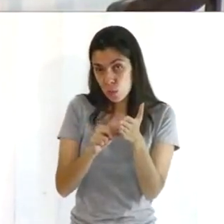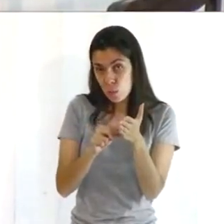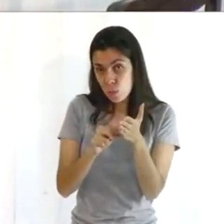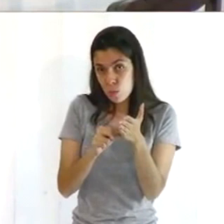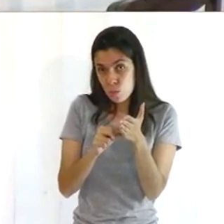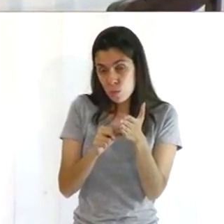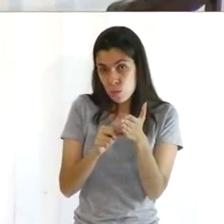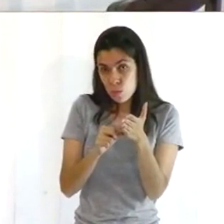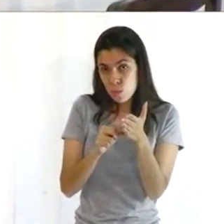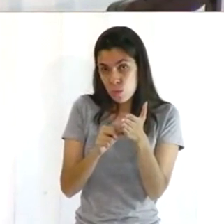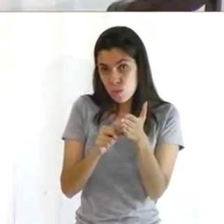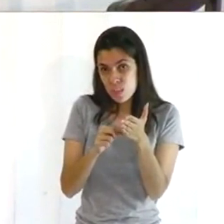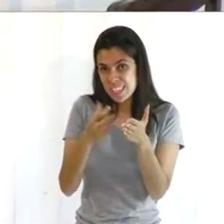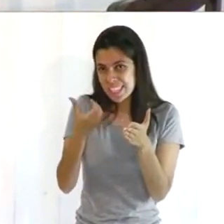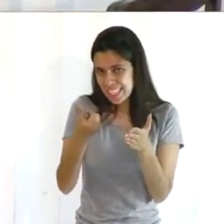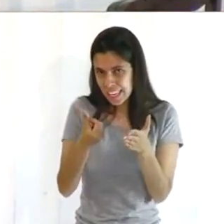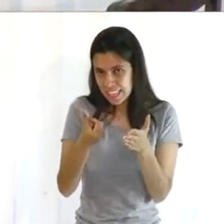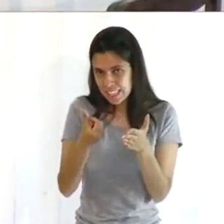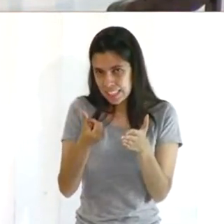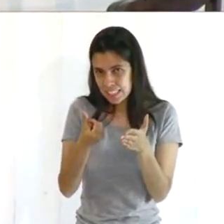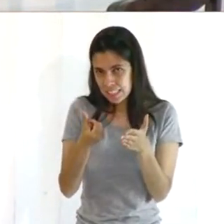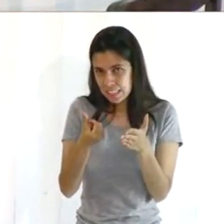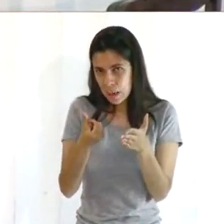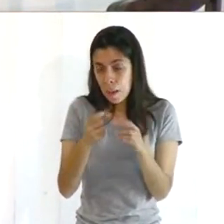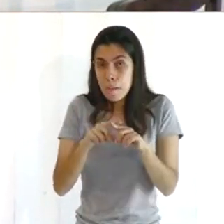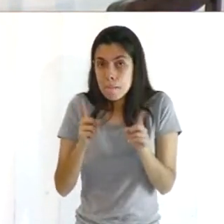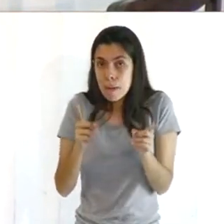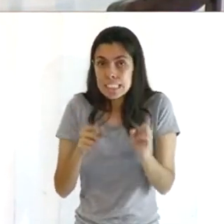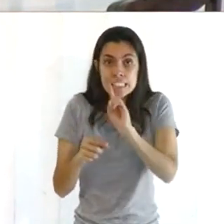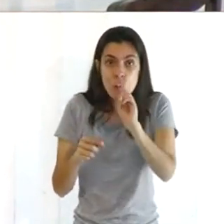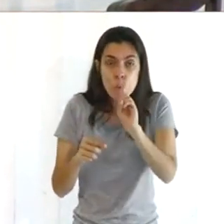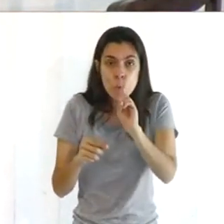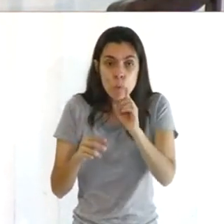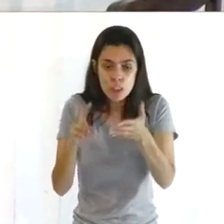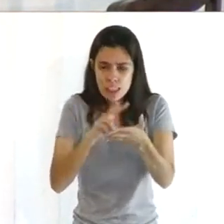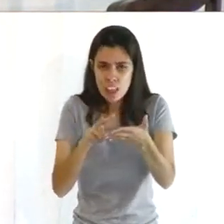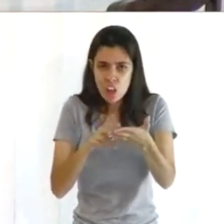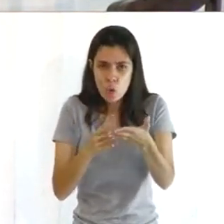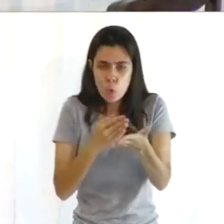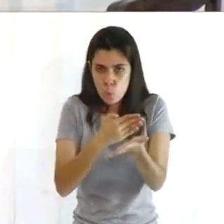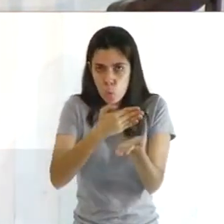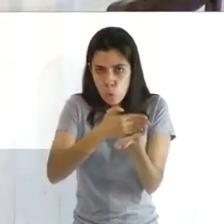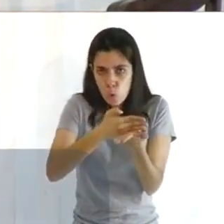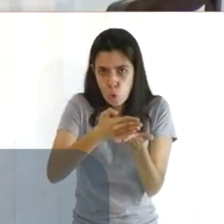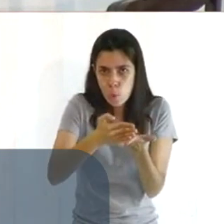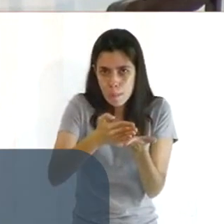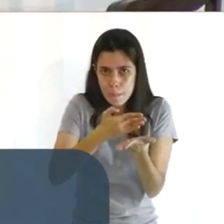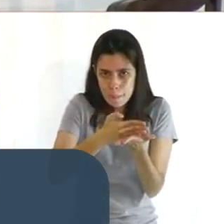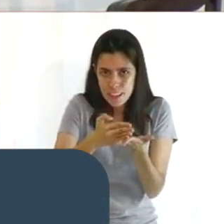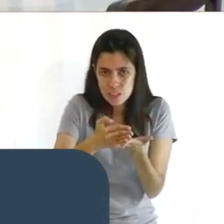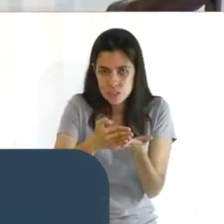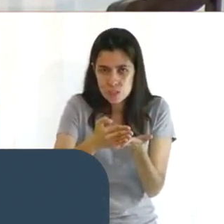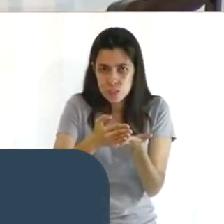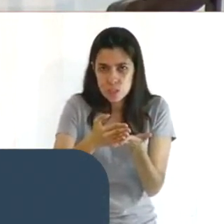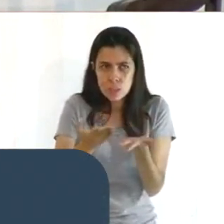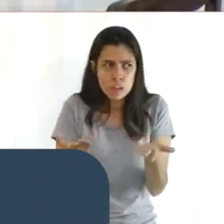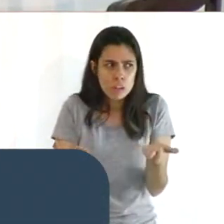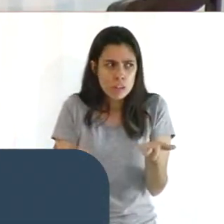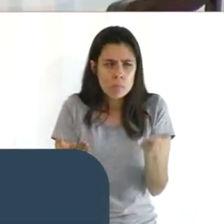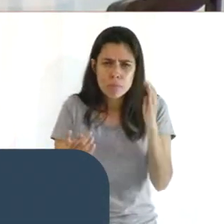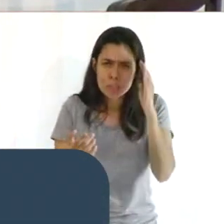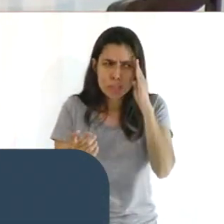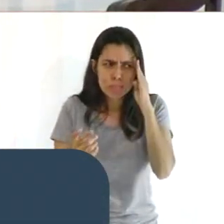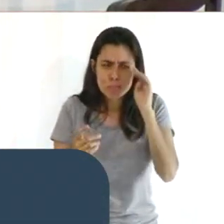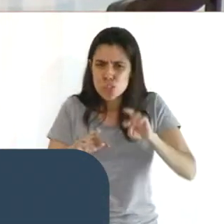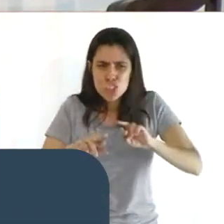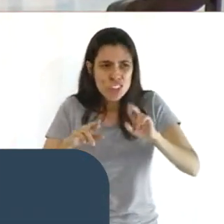situação? Não é possível, é outro Davi, não é o mesmo Davi. O Davi que começou clamando para o Senhor, para Deus socorrê-lo, agora